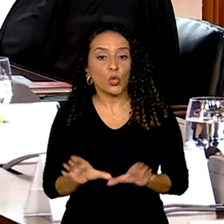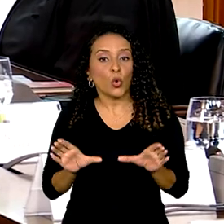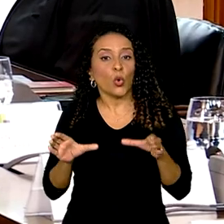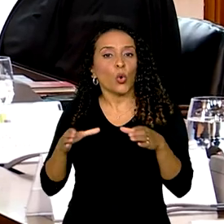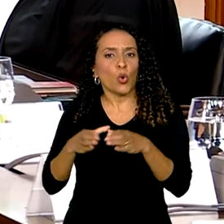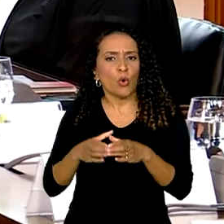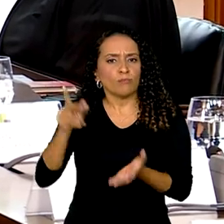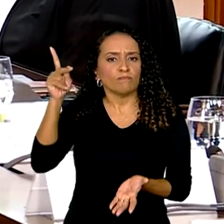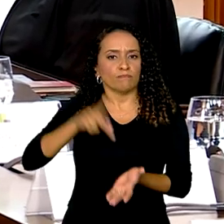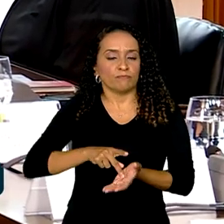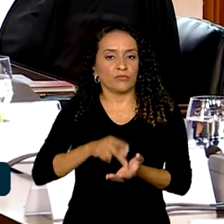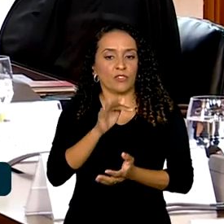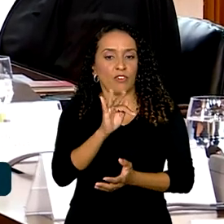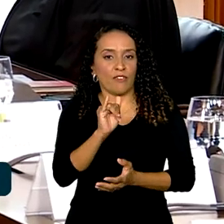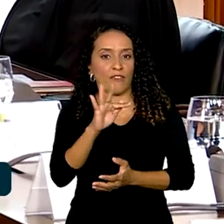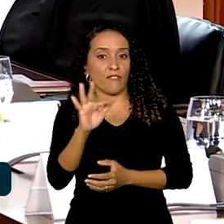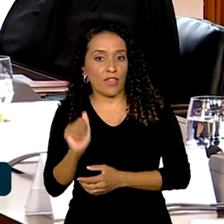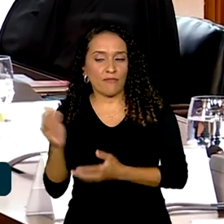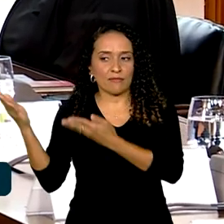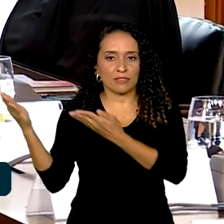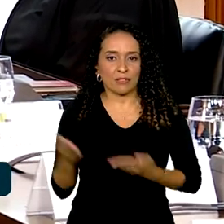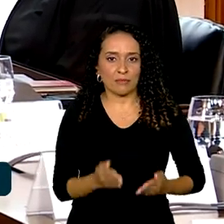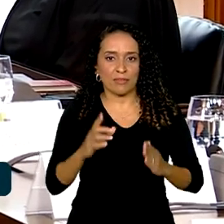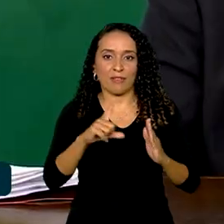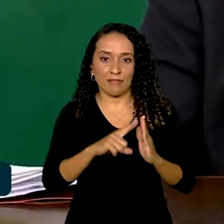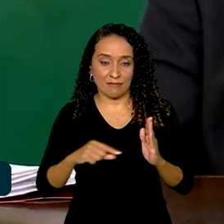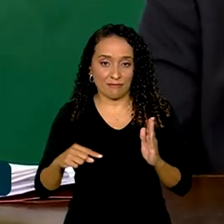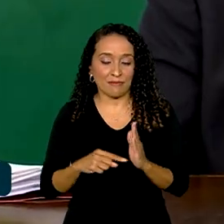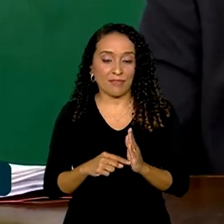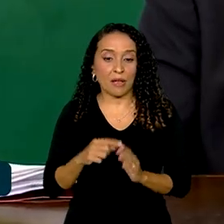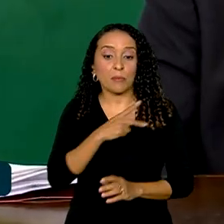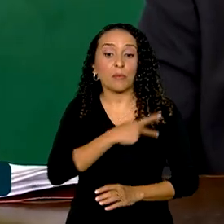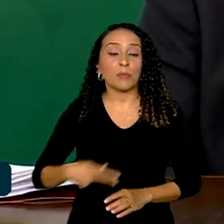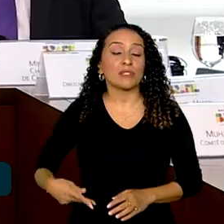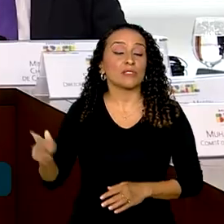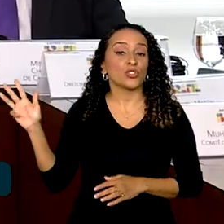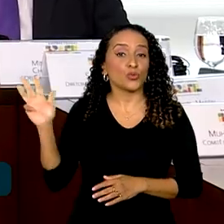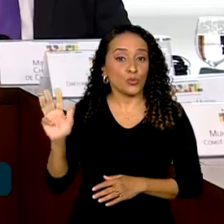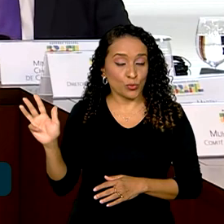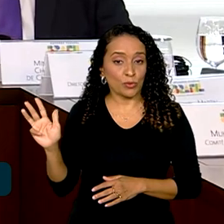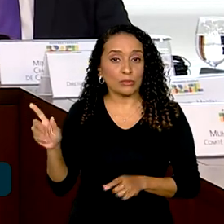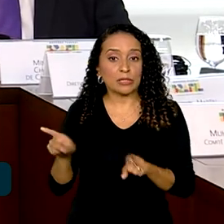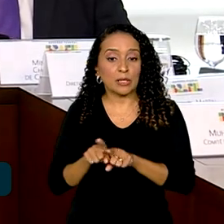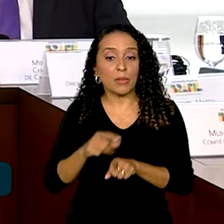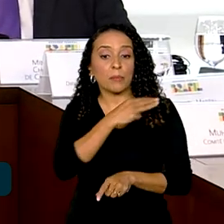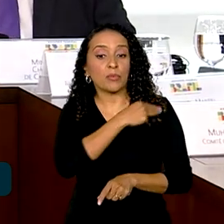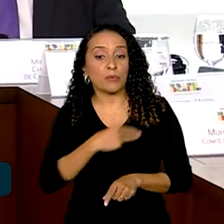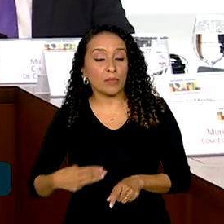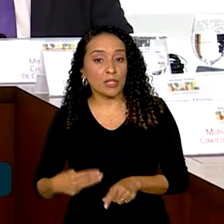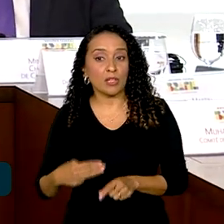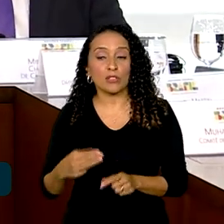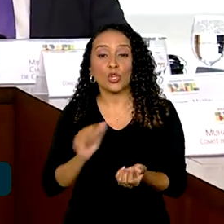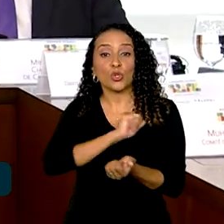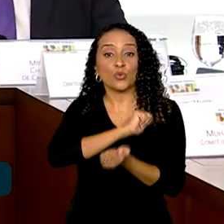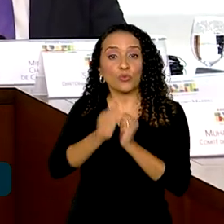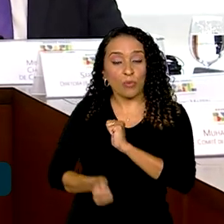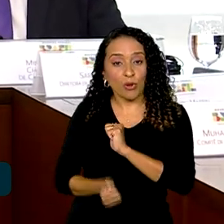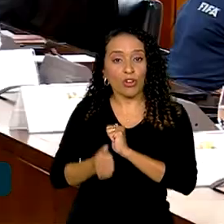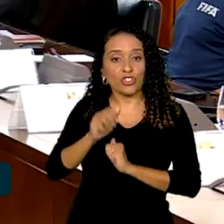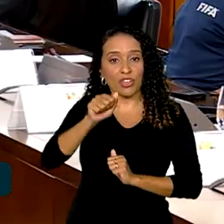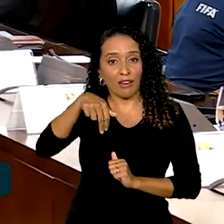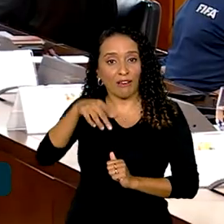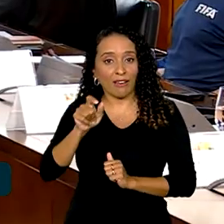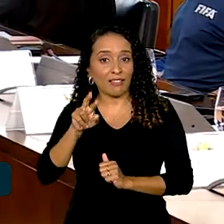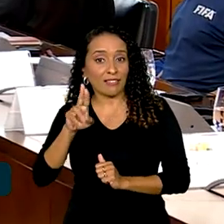comitiva oficial da FIFA foi recebida no Palácio do Planalto pelo presidente Lula e pelo ministro do Esporte, André